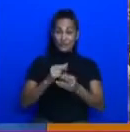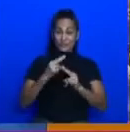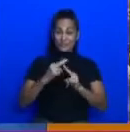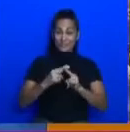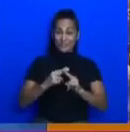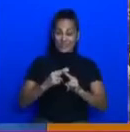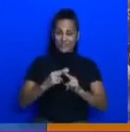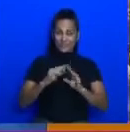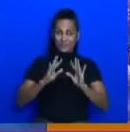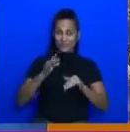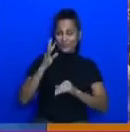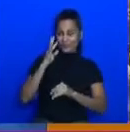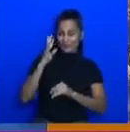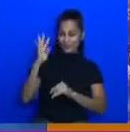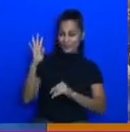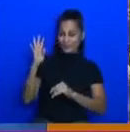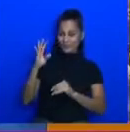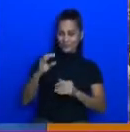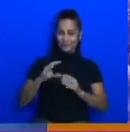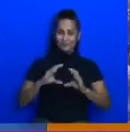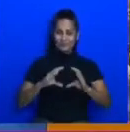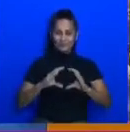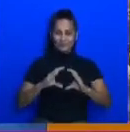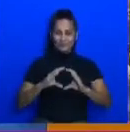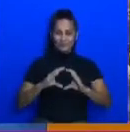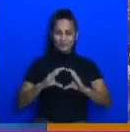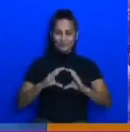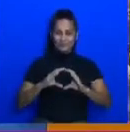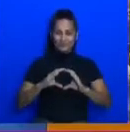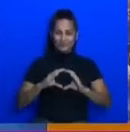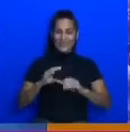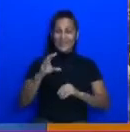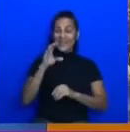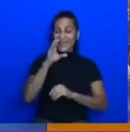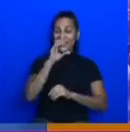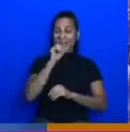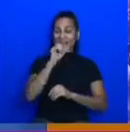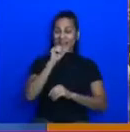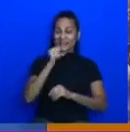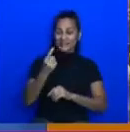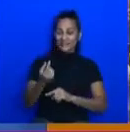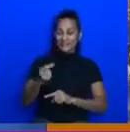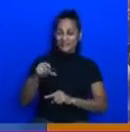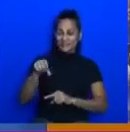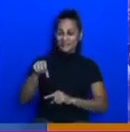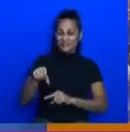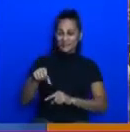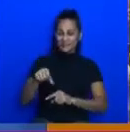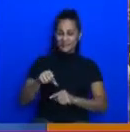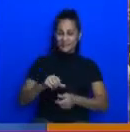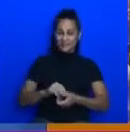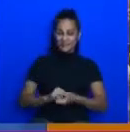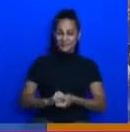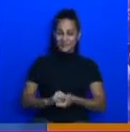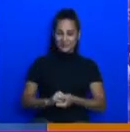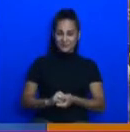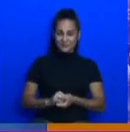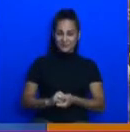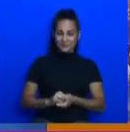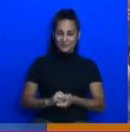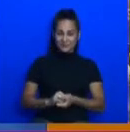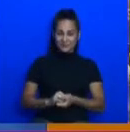Loterias Caixa, já pensou? Bola laranja, 19. Laranja número